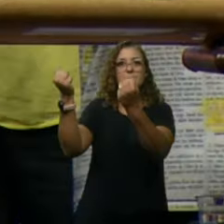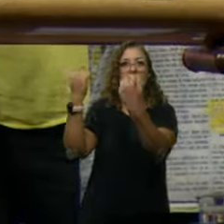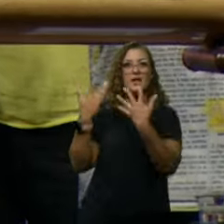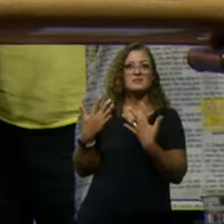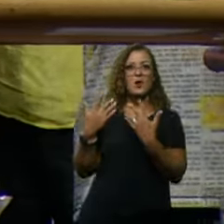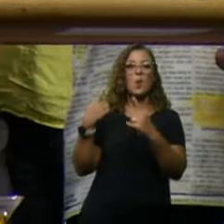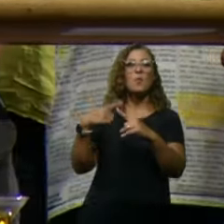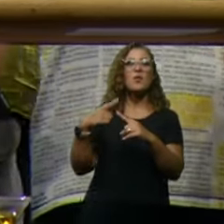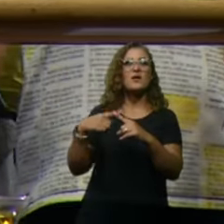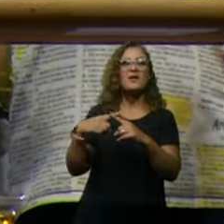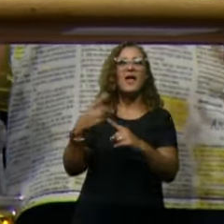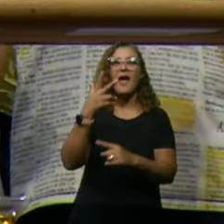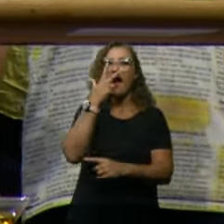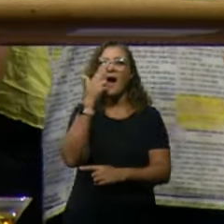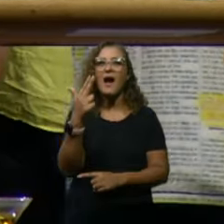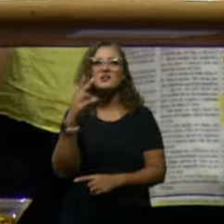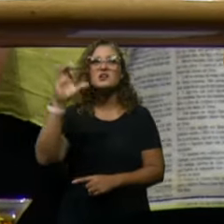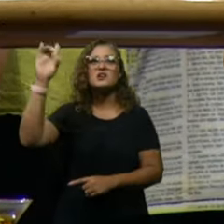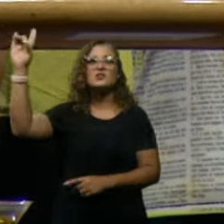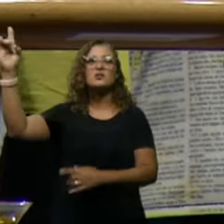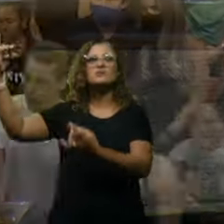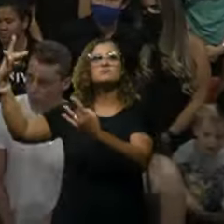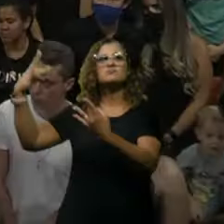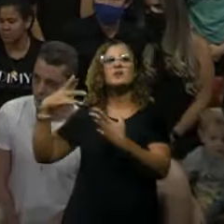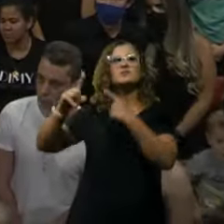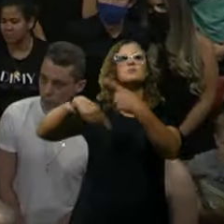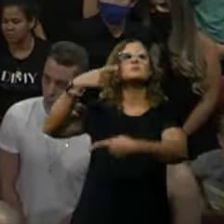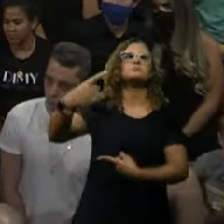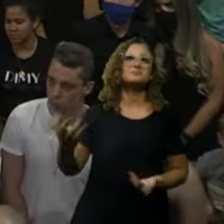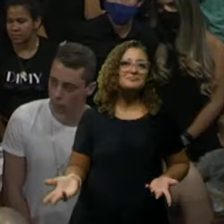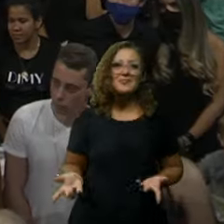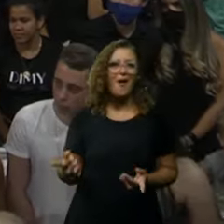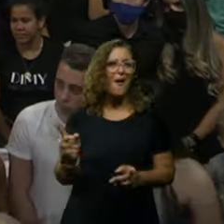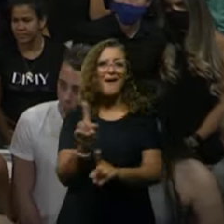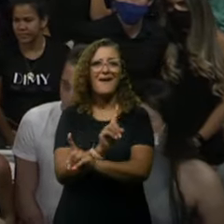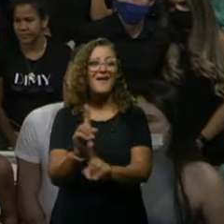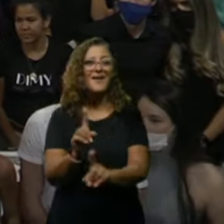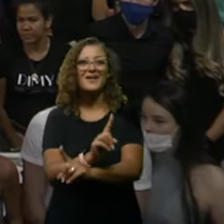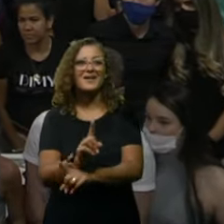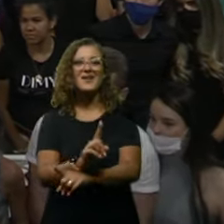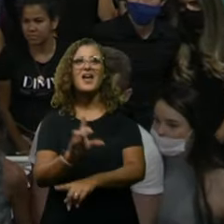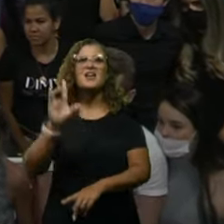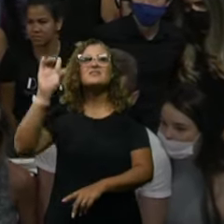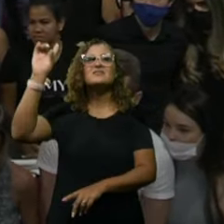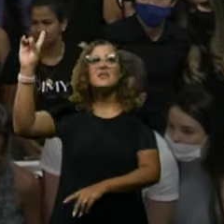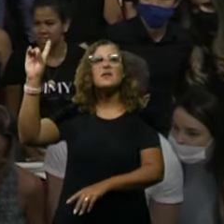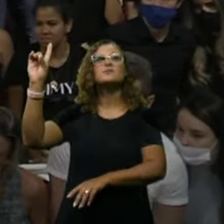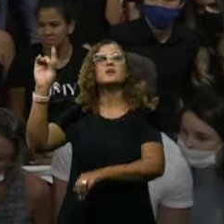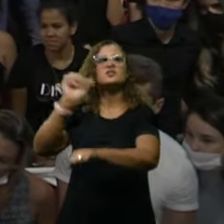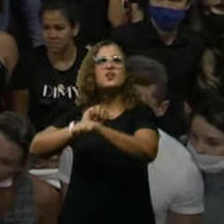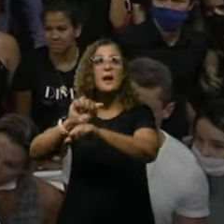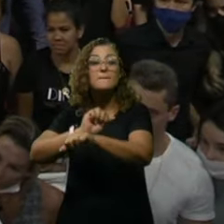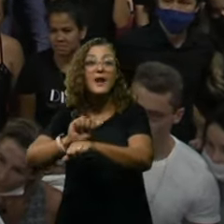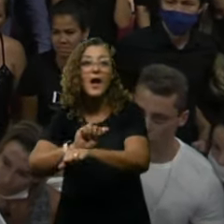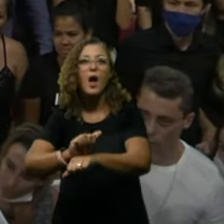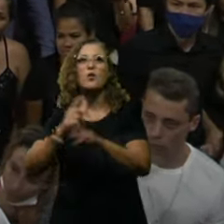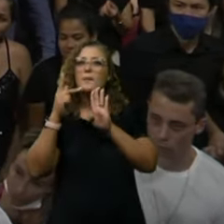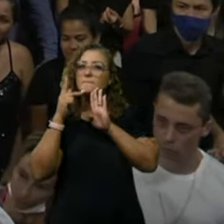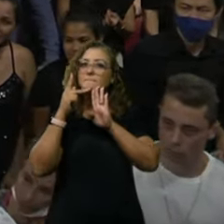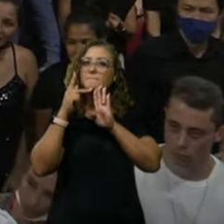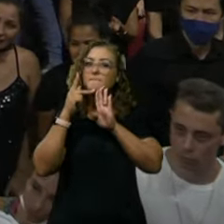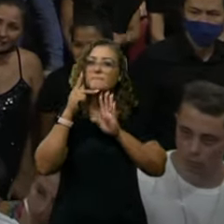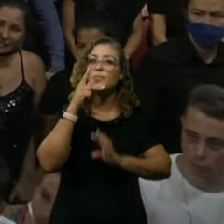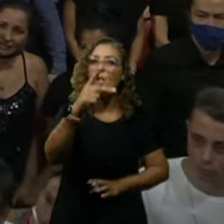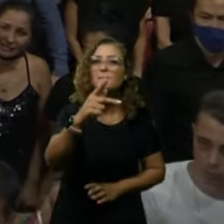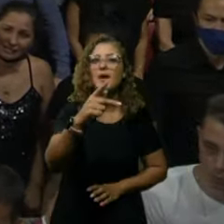cumprida ele vai deixar ele é só que o nosso Deus é Deus de Abraão Isaque e Jacó eu já vi onde você pode promessa Isaque Deus que